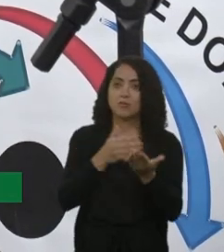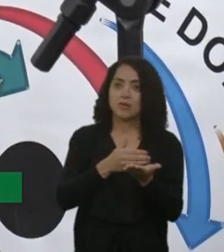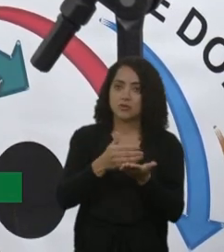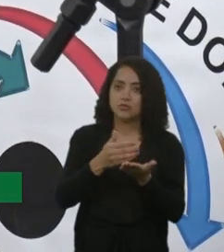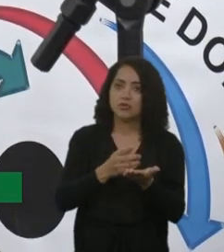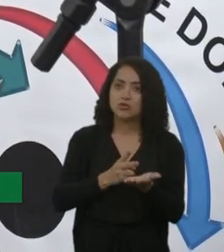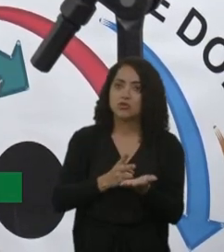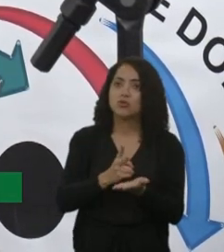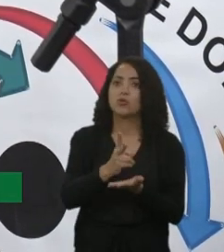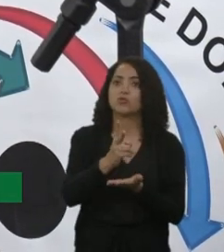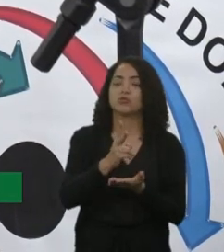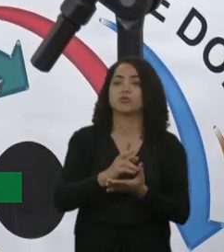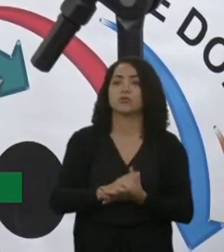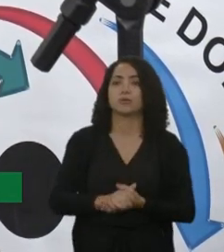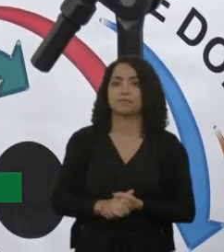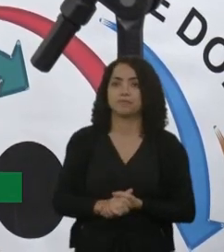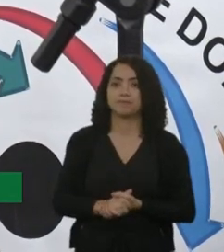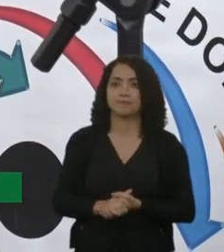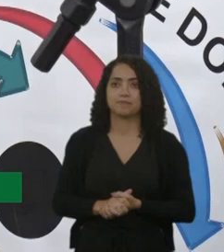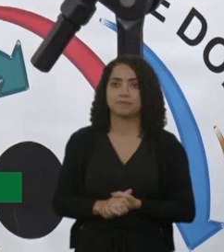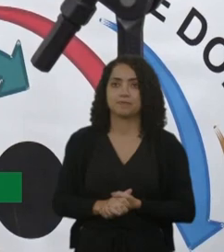às apresentações do dia de hoje.